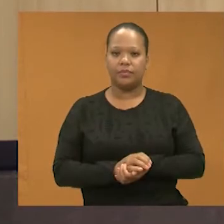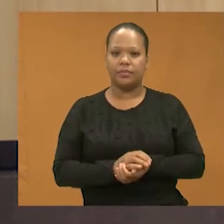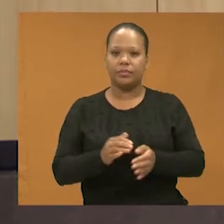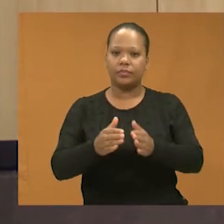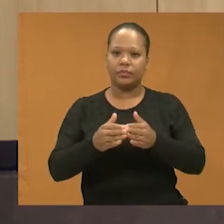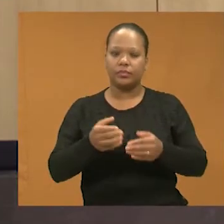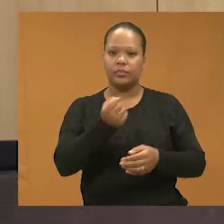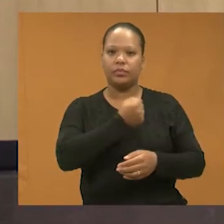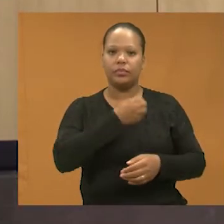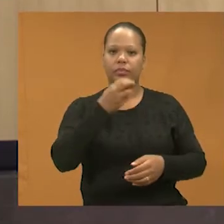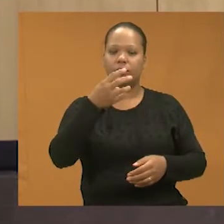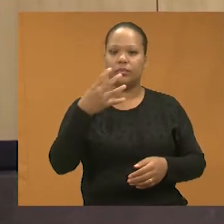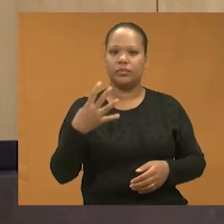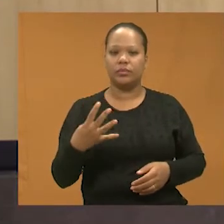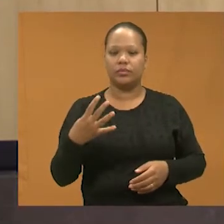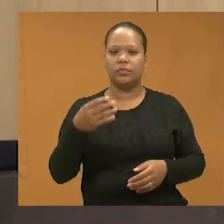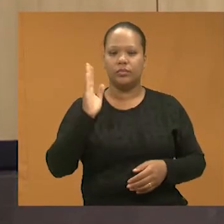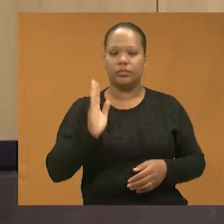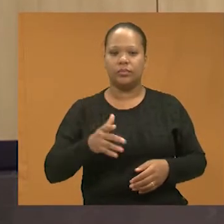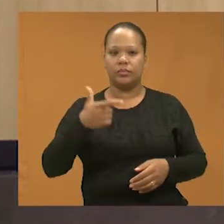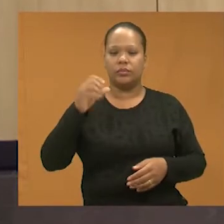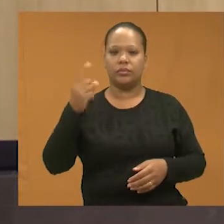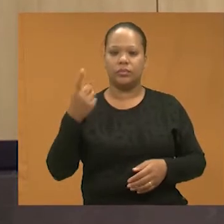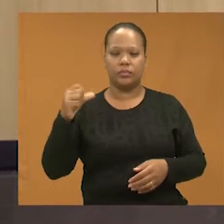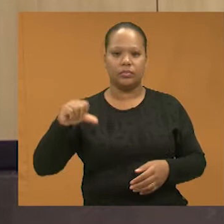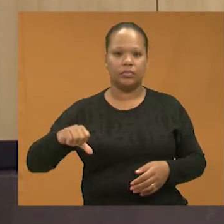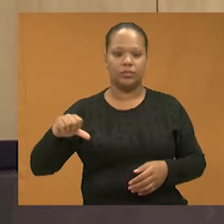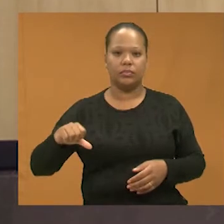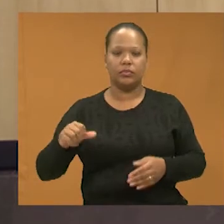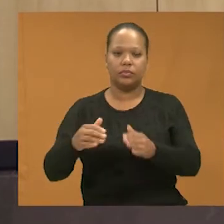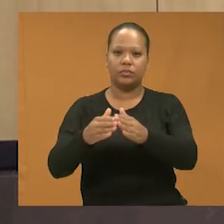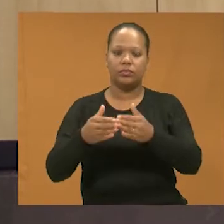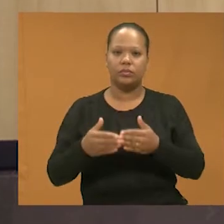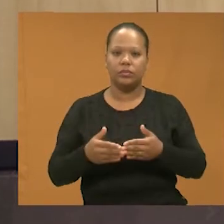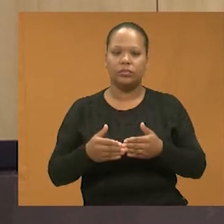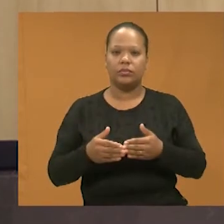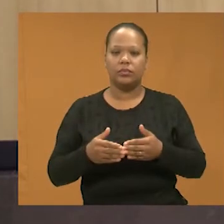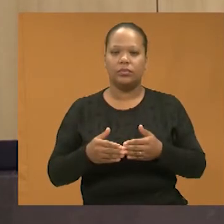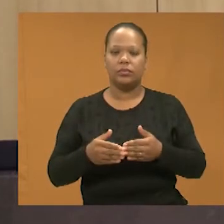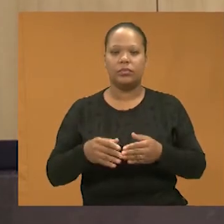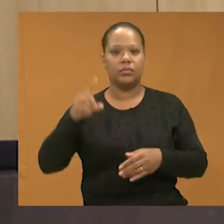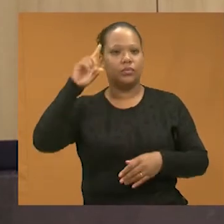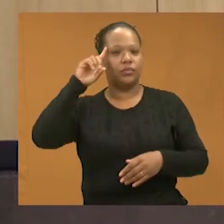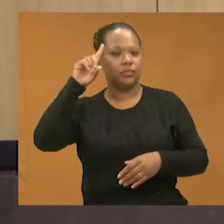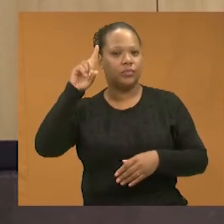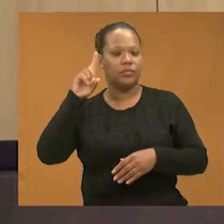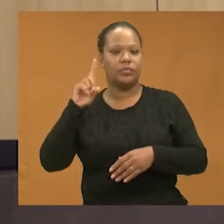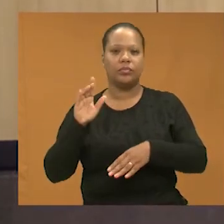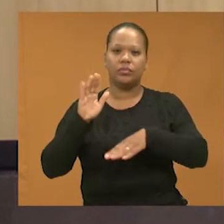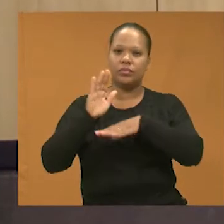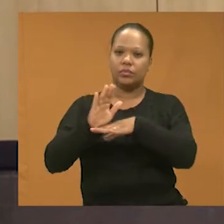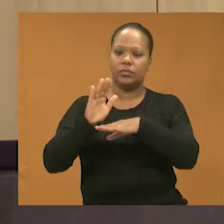Moção de número 34 de 2019. Moção comemorativa ao Dia do Auxiliar de